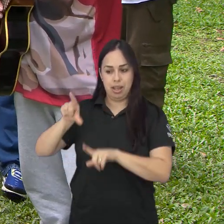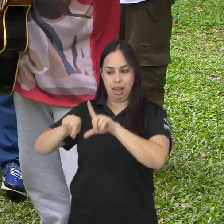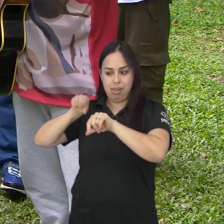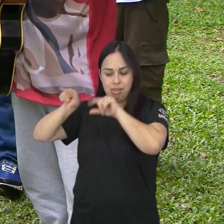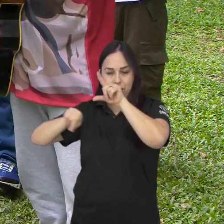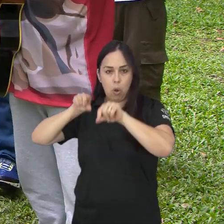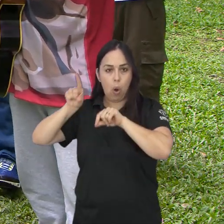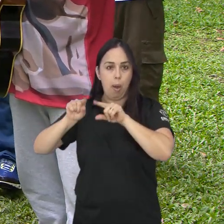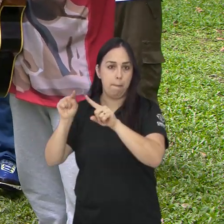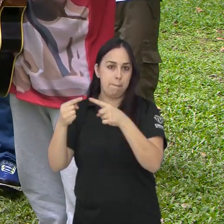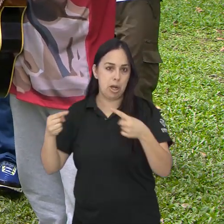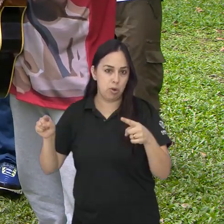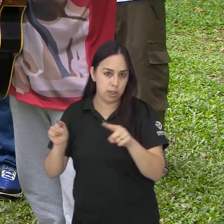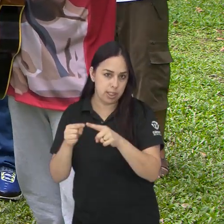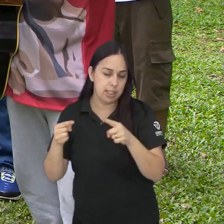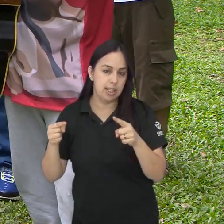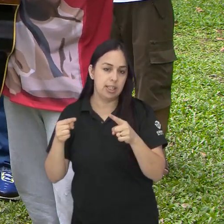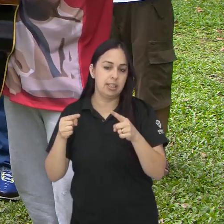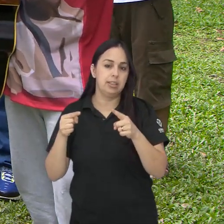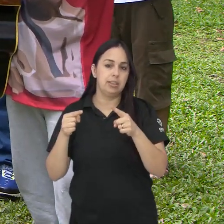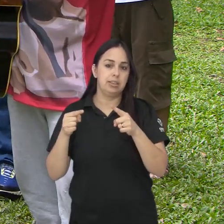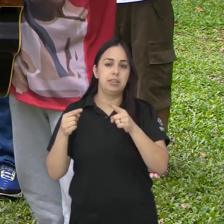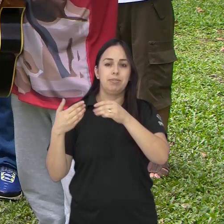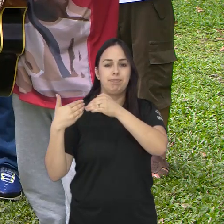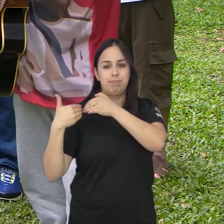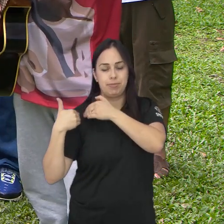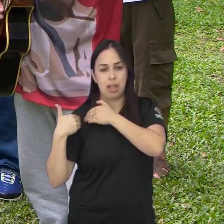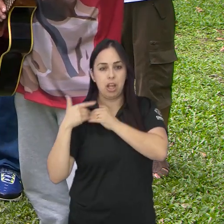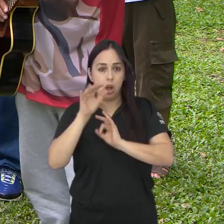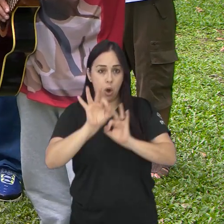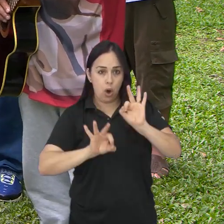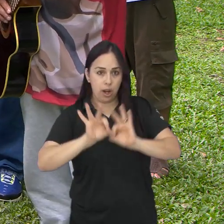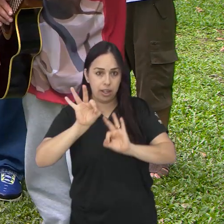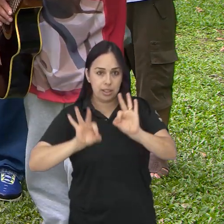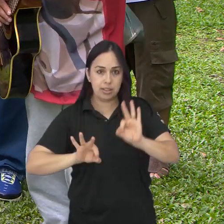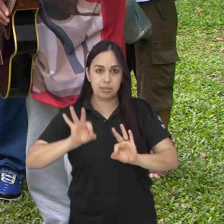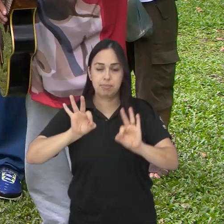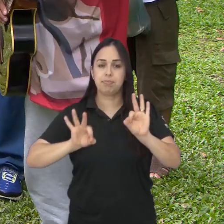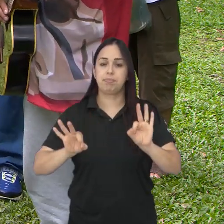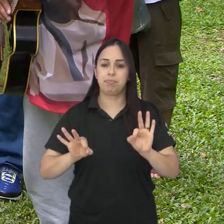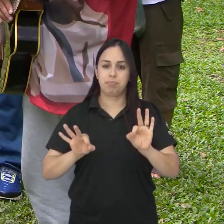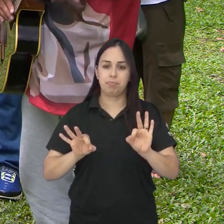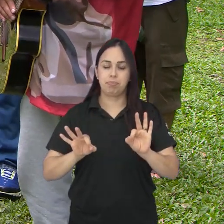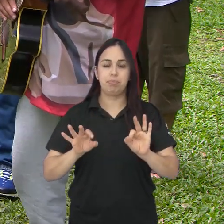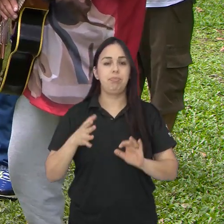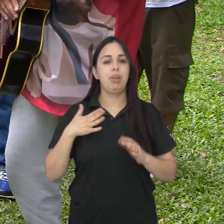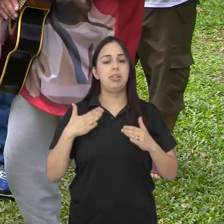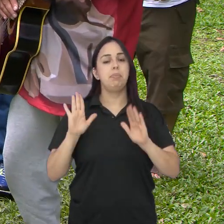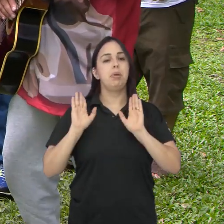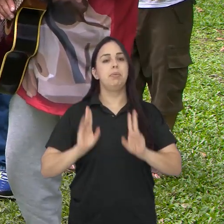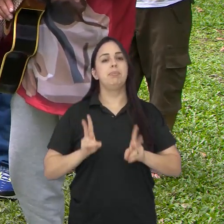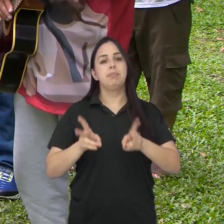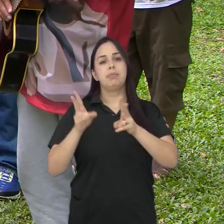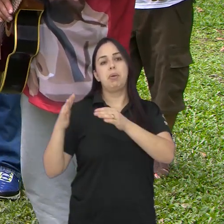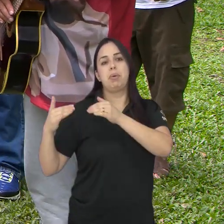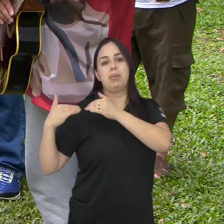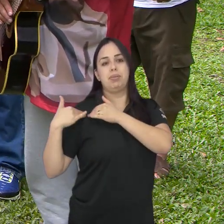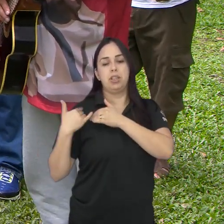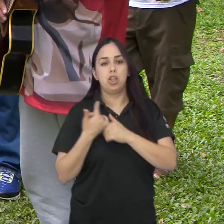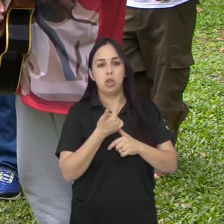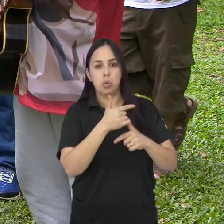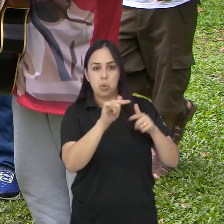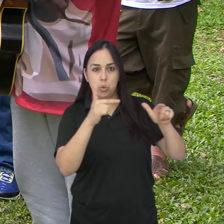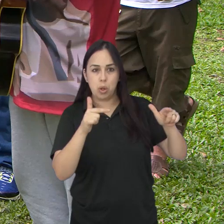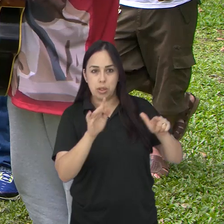músicas que vão ser tocadas, enfim. A gente acaba organizando realmente a Folia de Reis, é o que está à frente da Folia. E